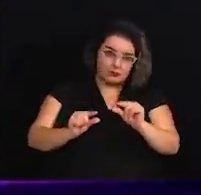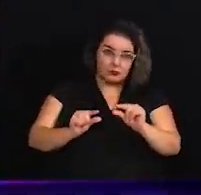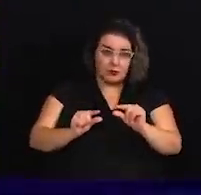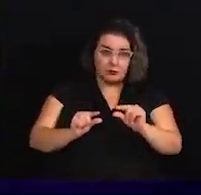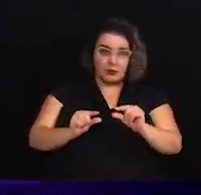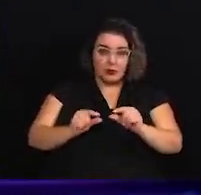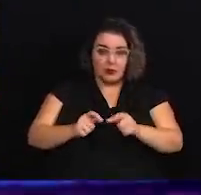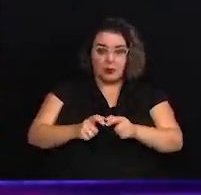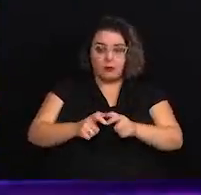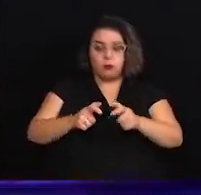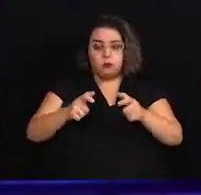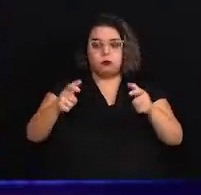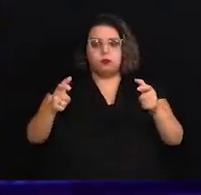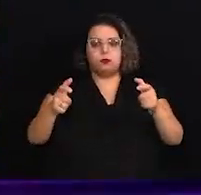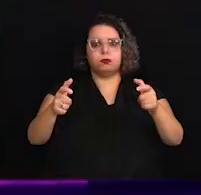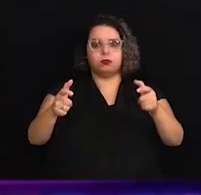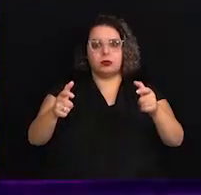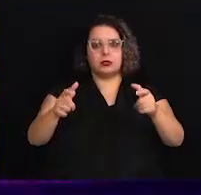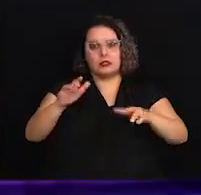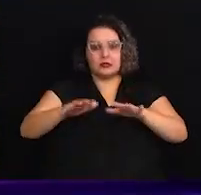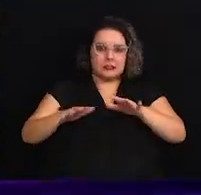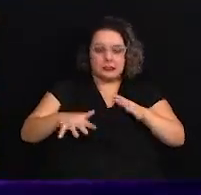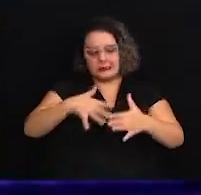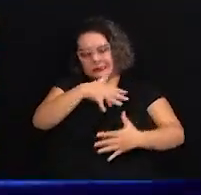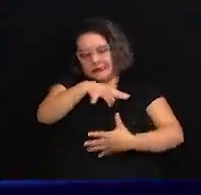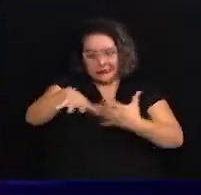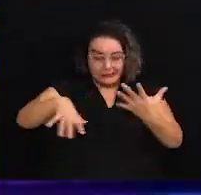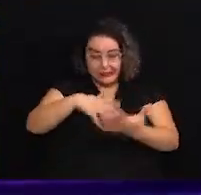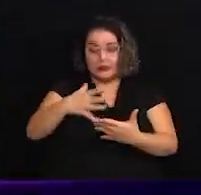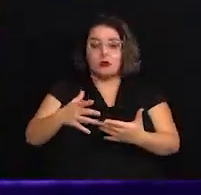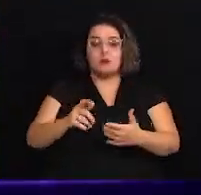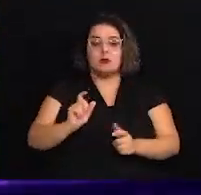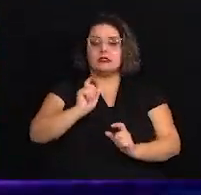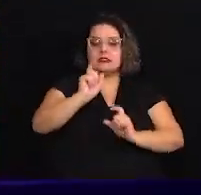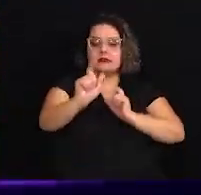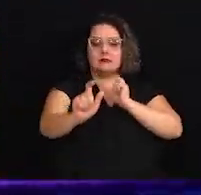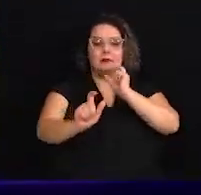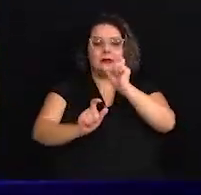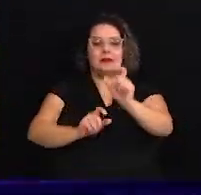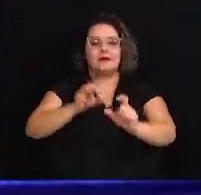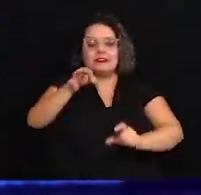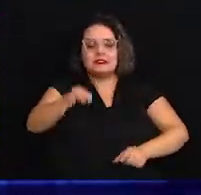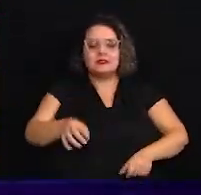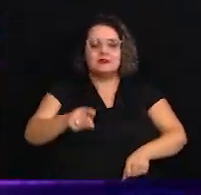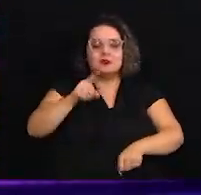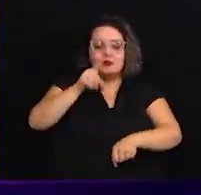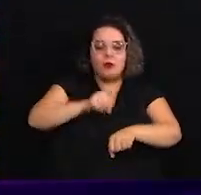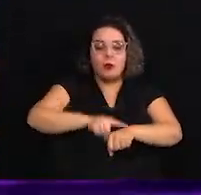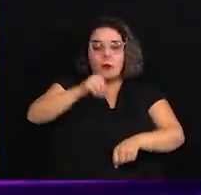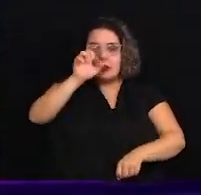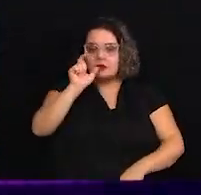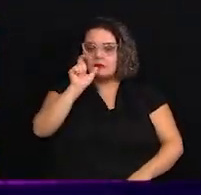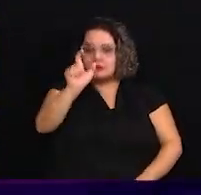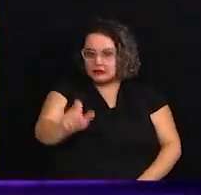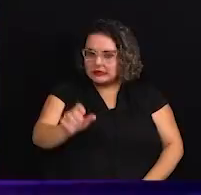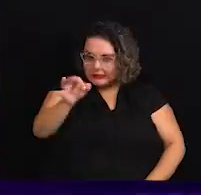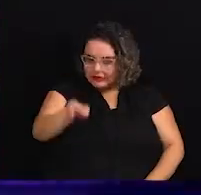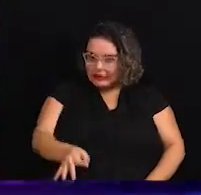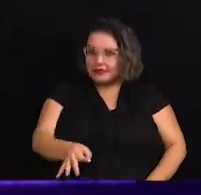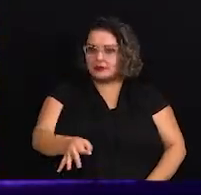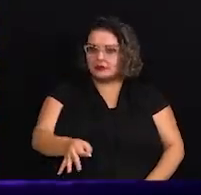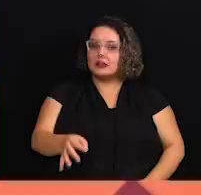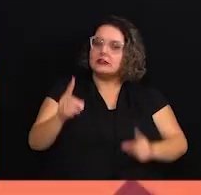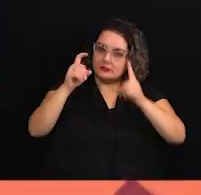que precisa. Então, trazer as palavras certas para o momento certo, eu acho que isso é o mais